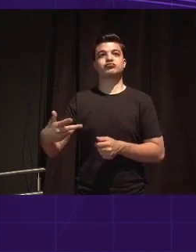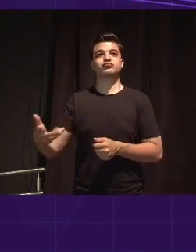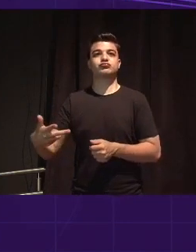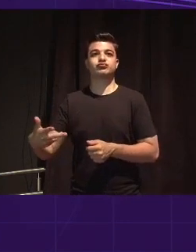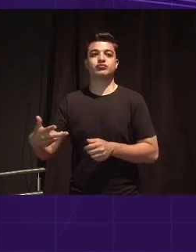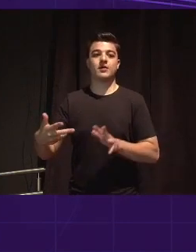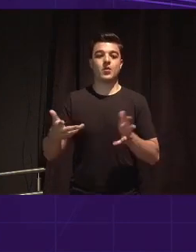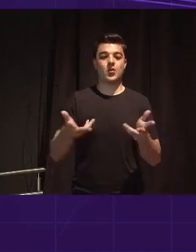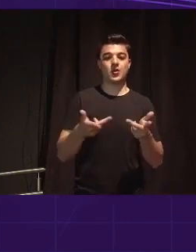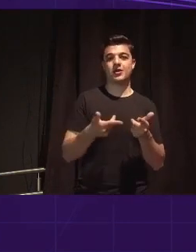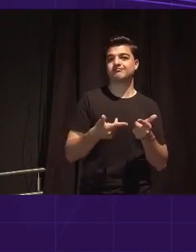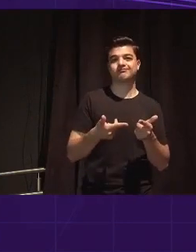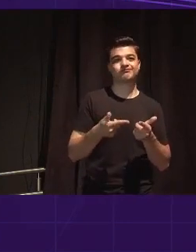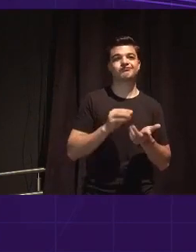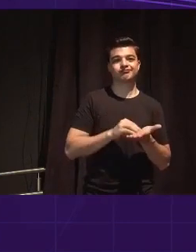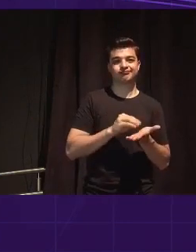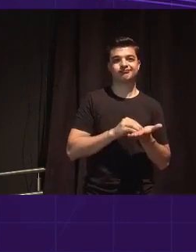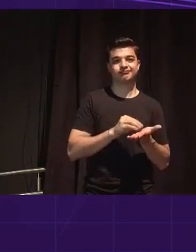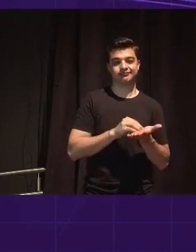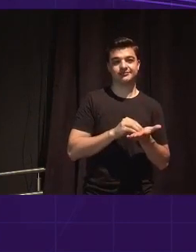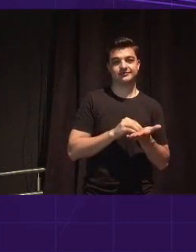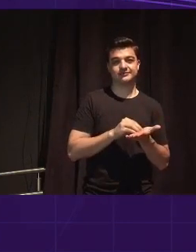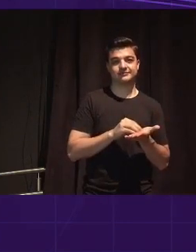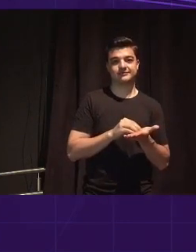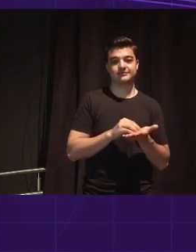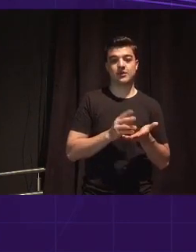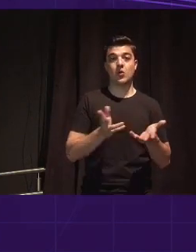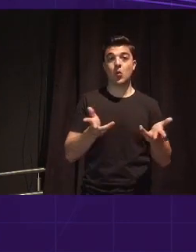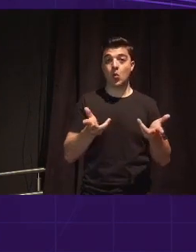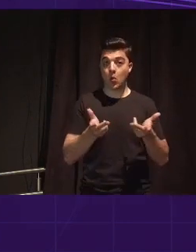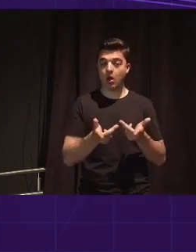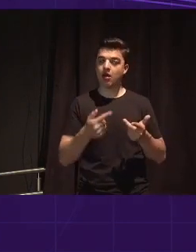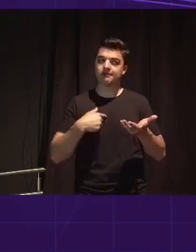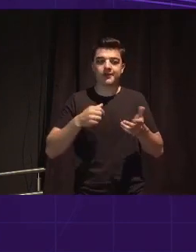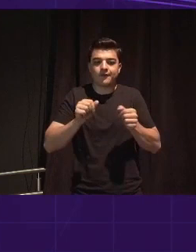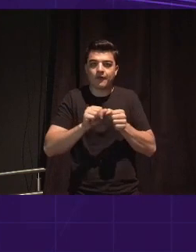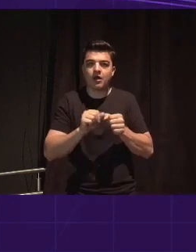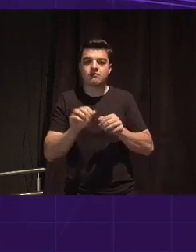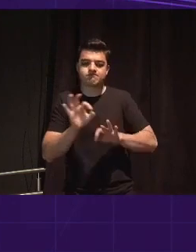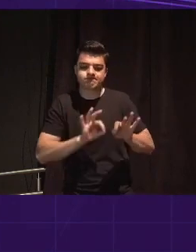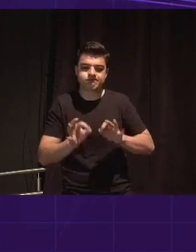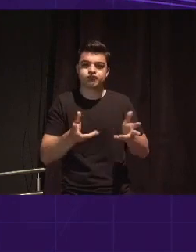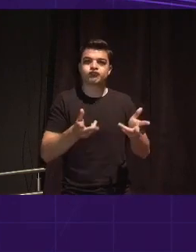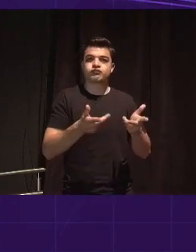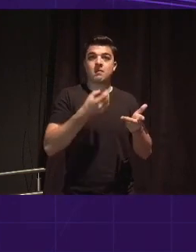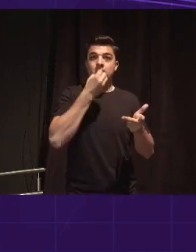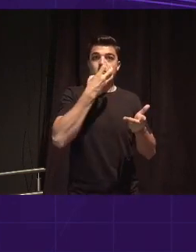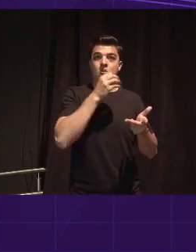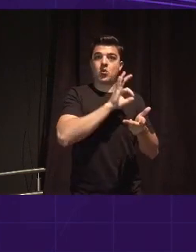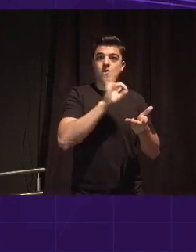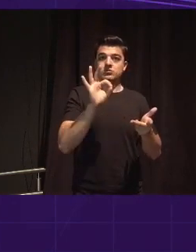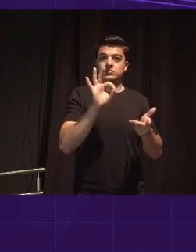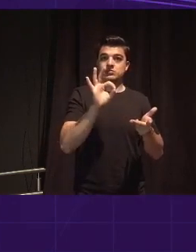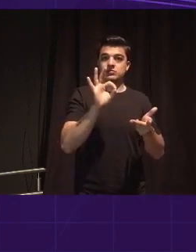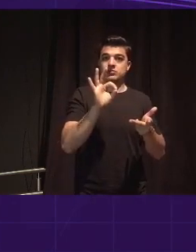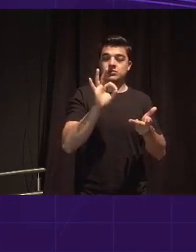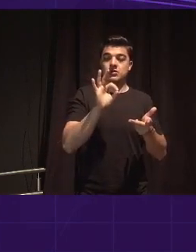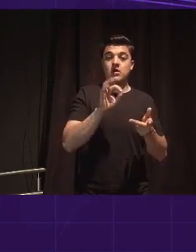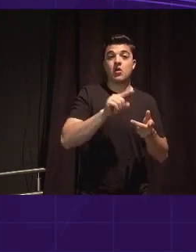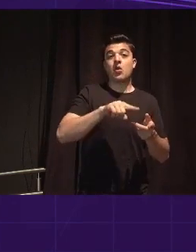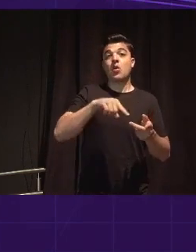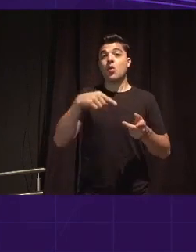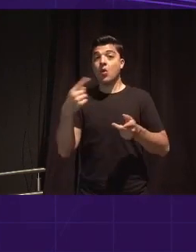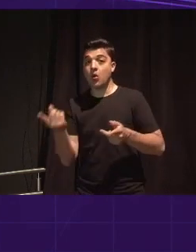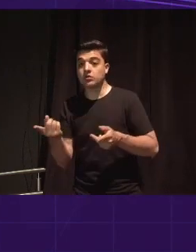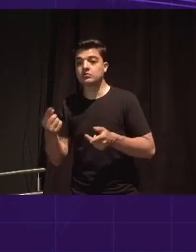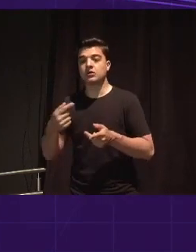um e outro, né? Eficiência, eu faço bem aquilo que eu faço. Eficácia, né? Eu faço a coisa